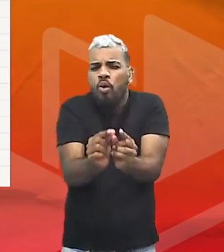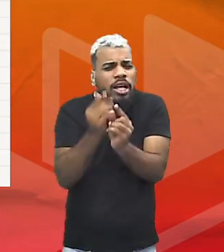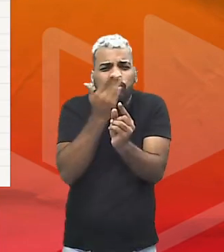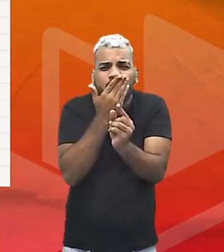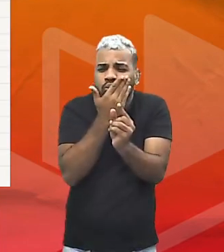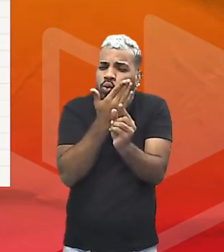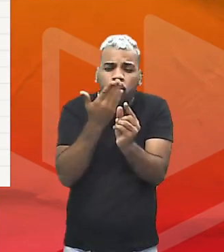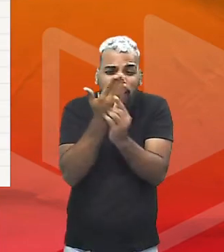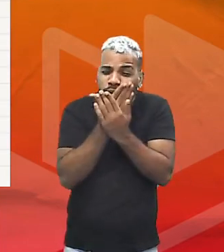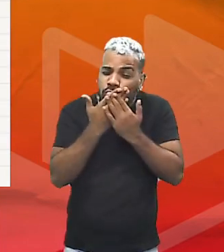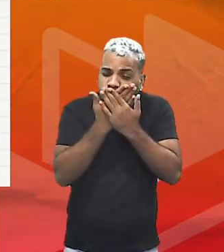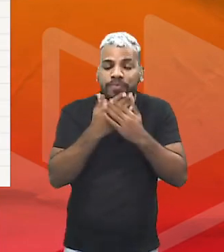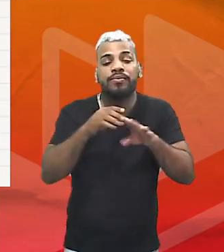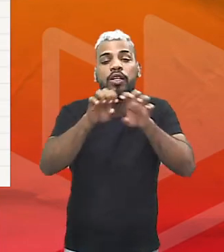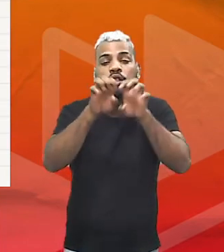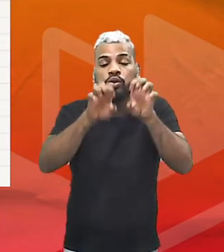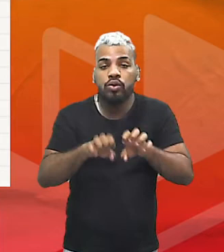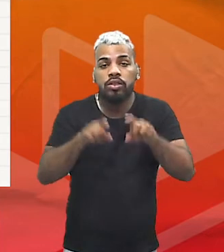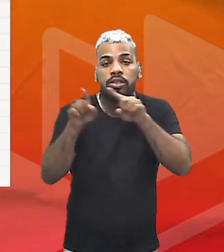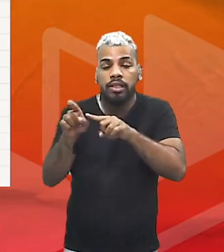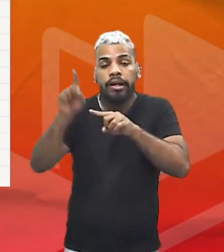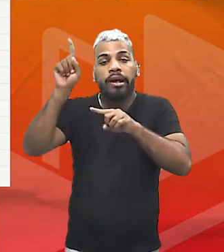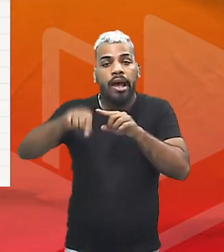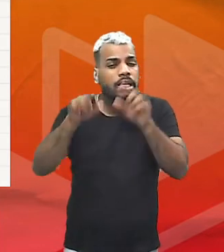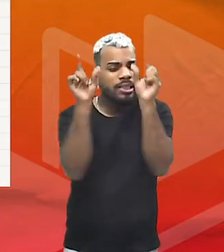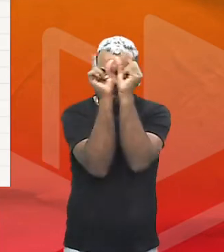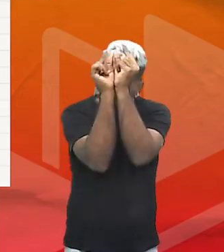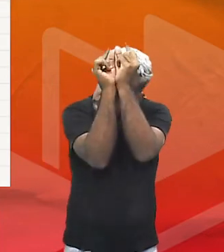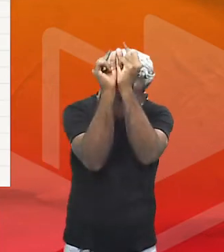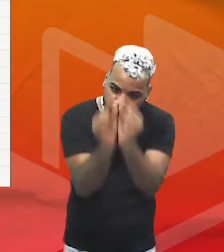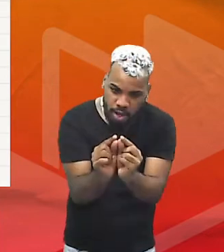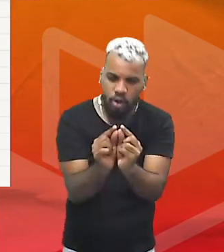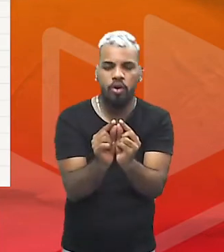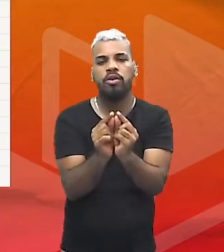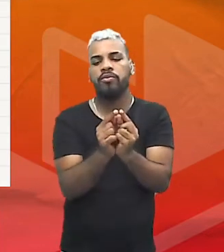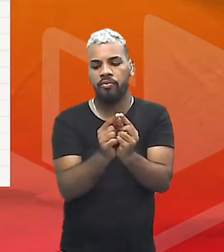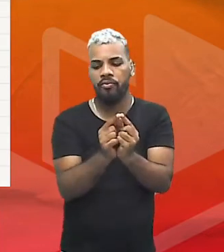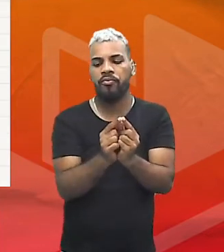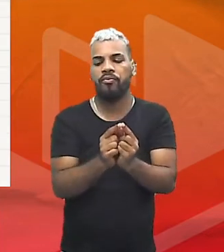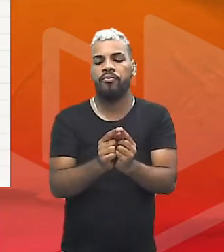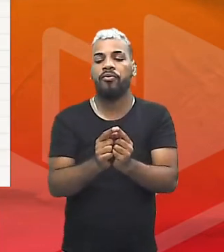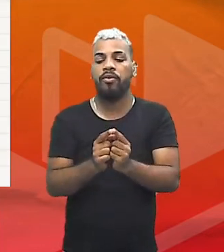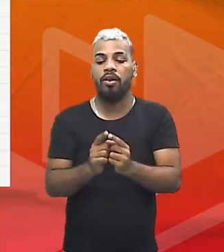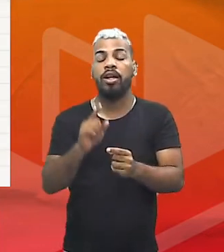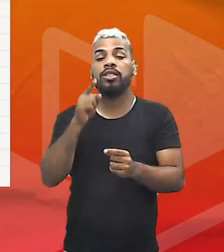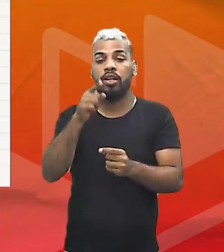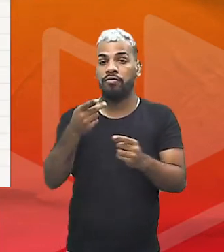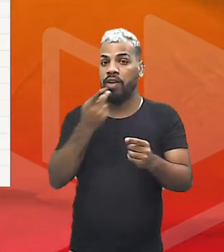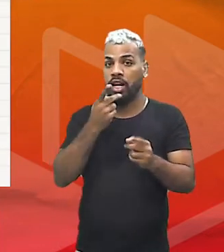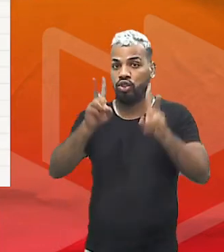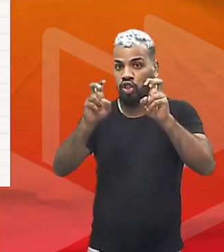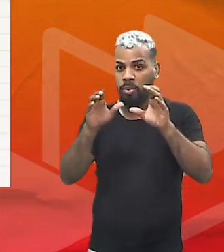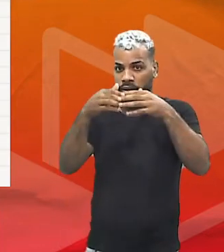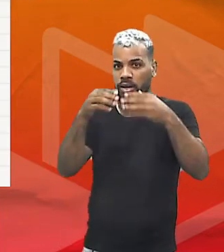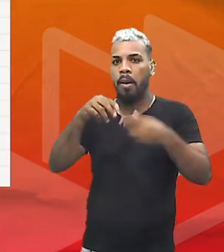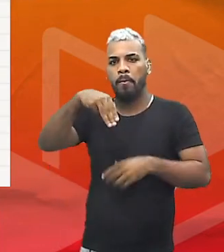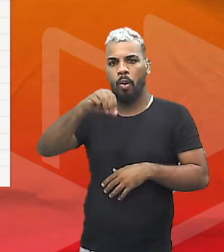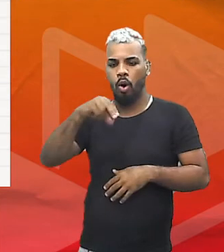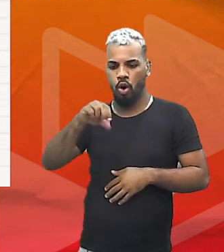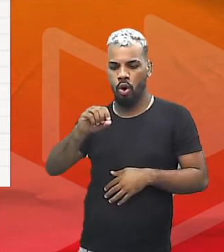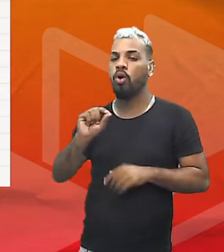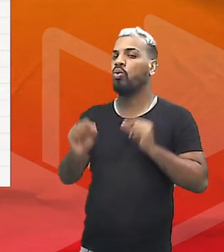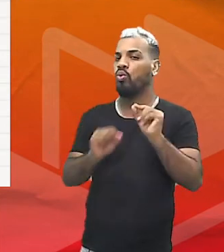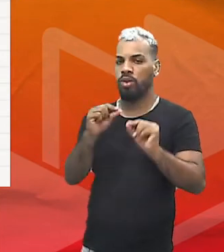estruturalmente falando os monossacarídeos são os menores aí quando a gente trabalha com os monossacarídeos a gente vai dizer assim eu